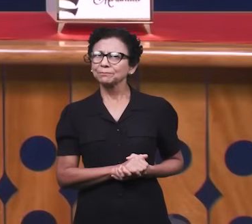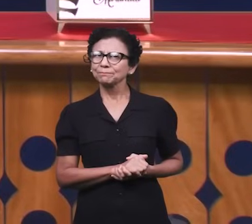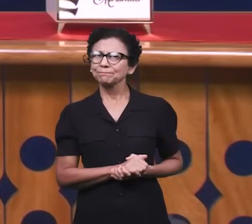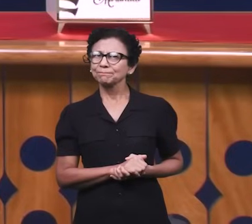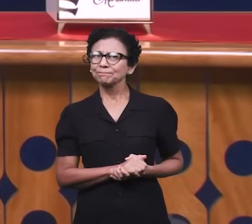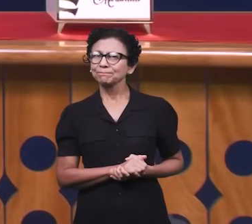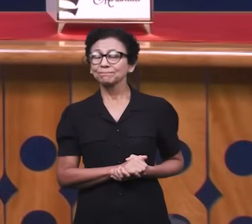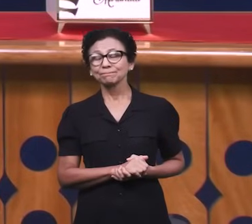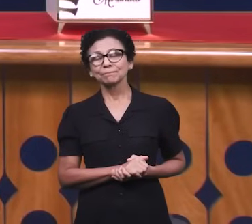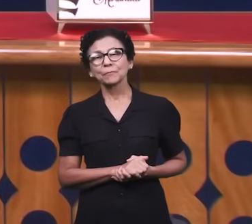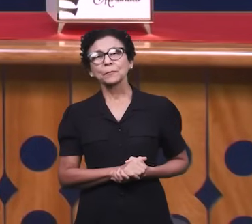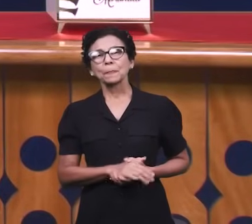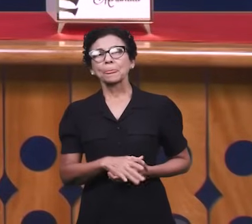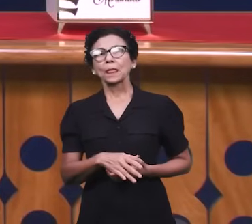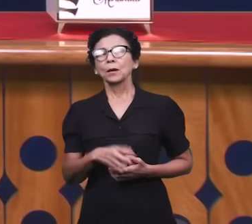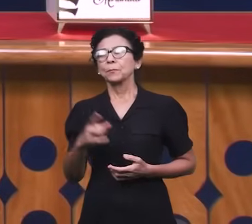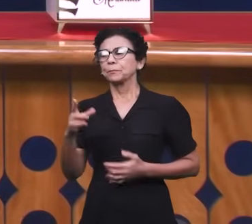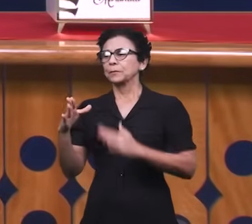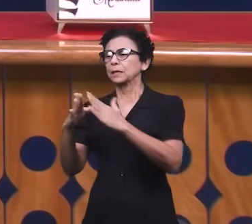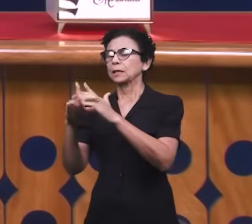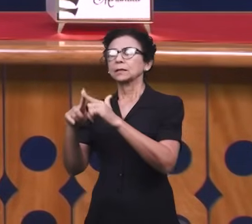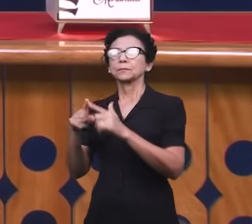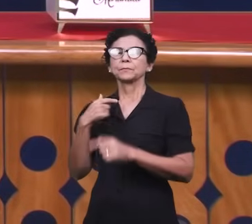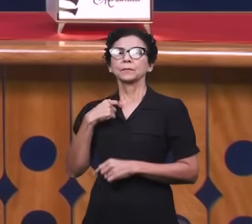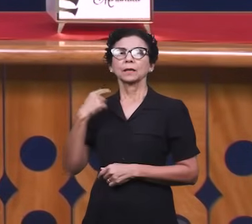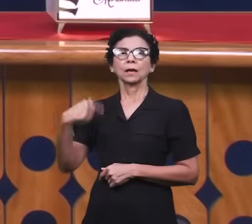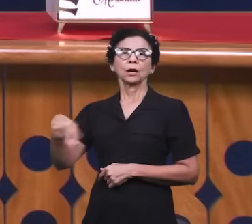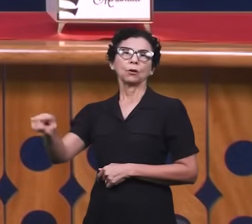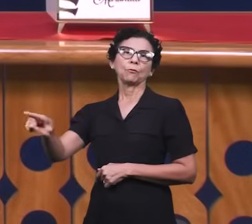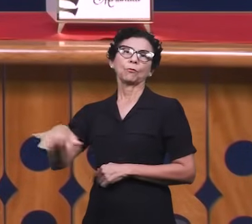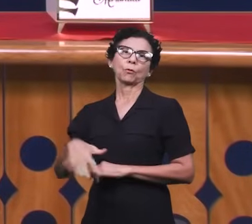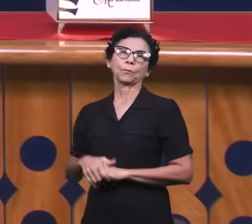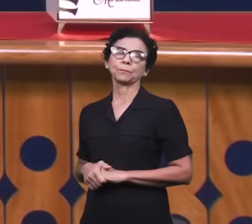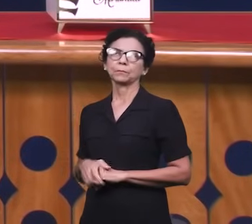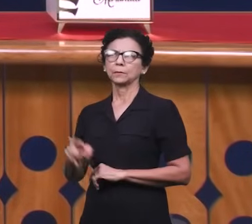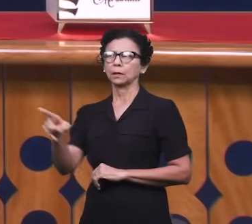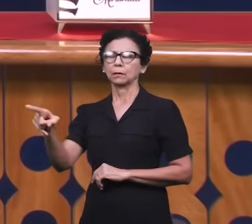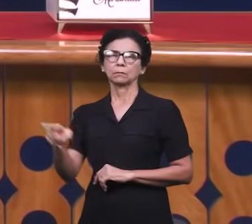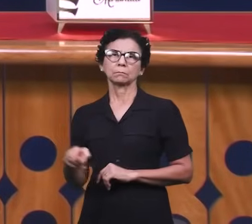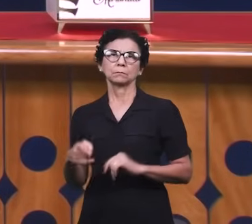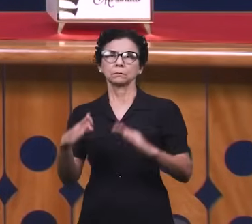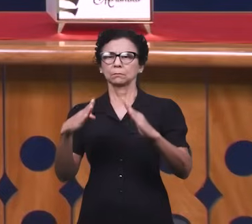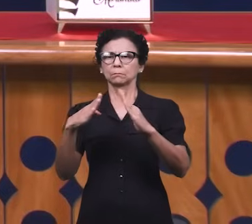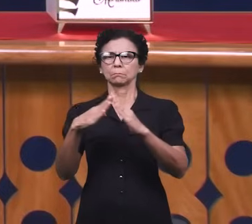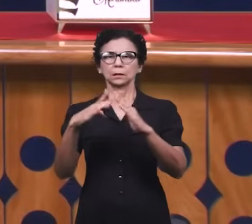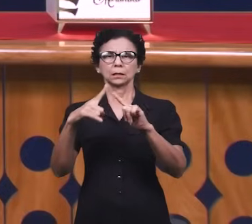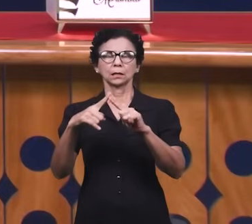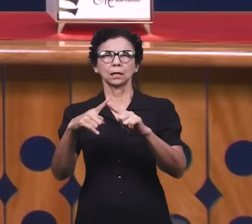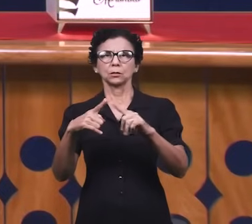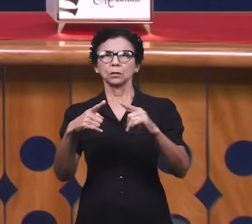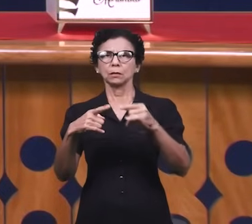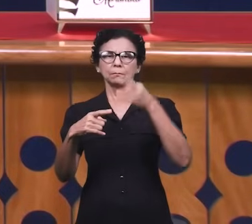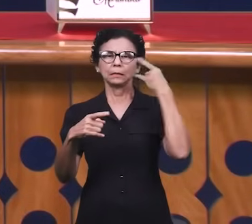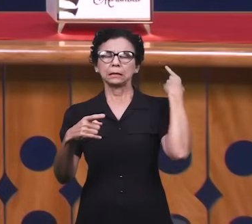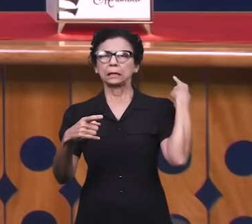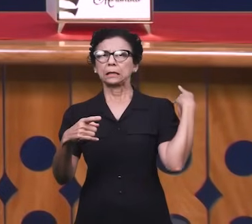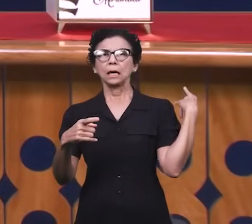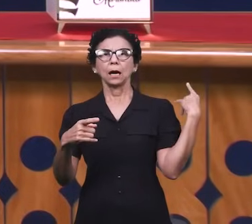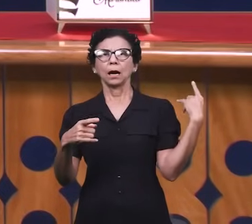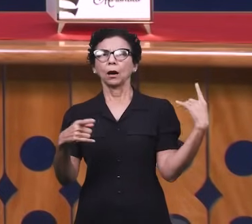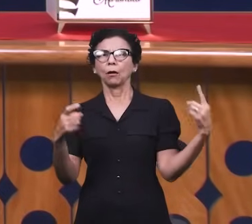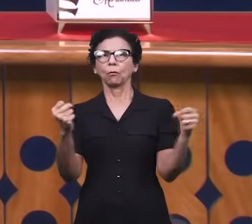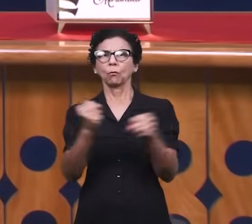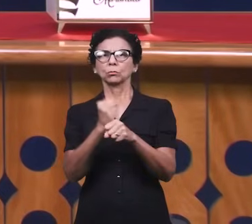templo. O templo é uma casa de alvenaria. Eu estou indo somente à casa de